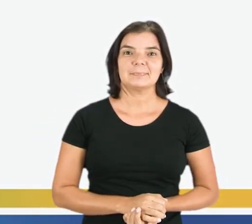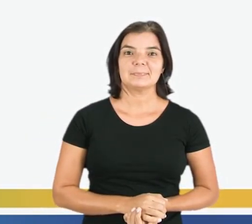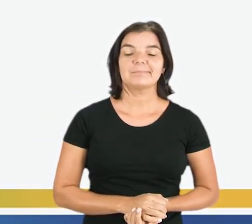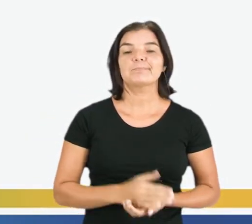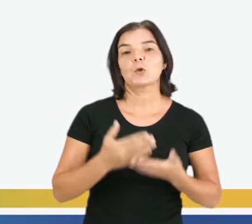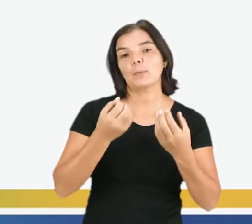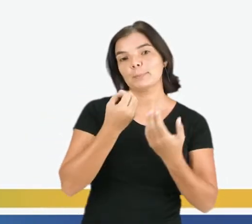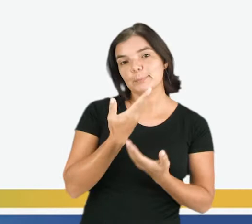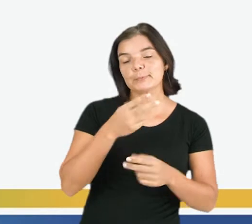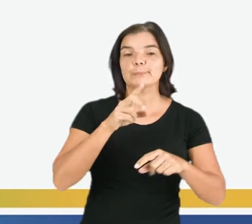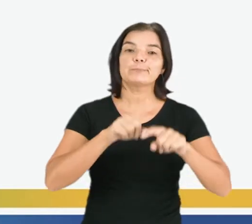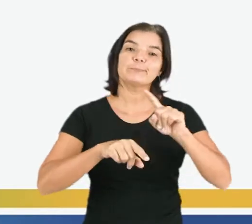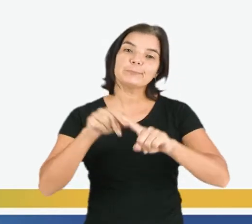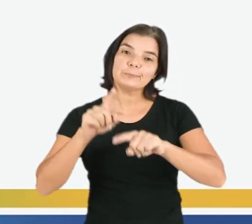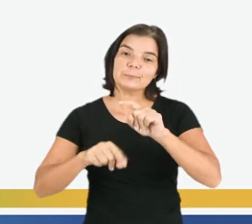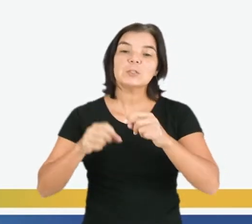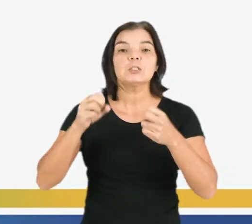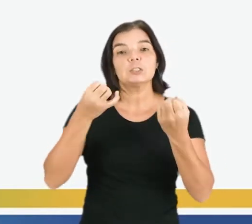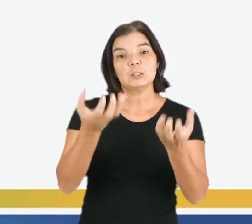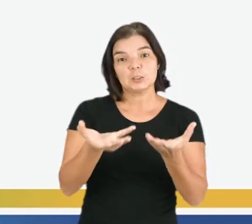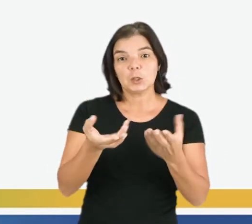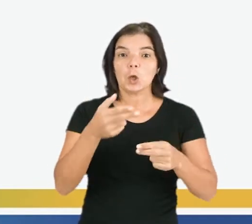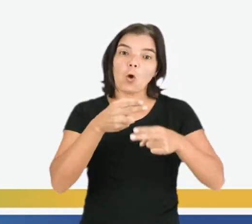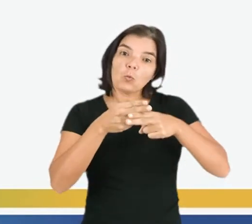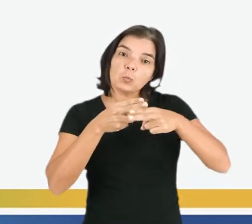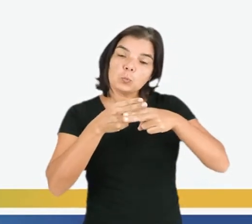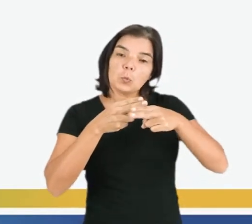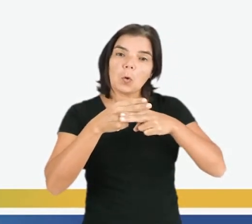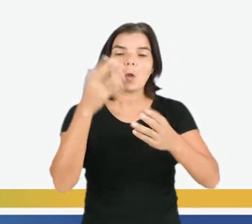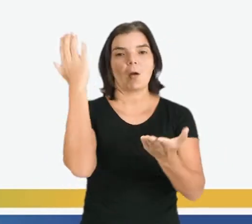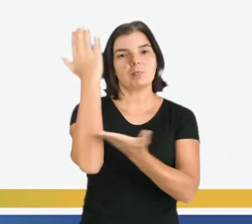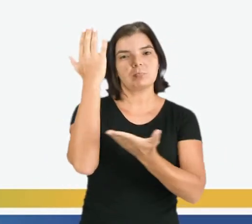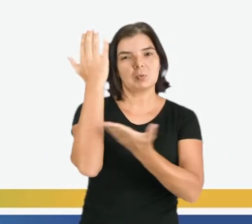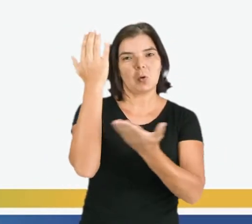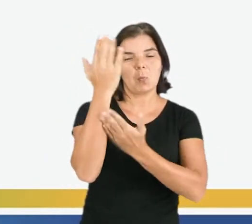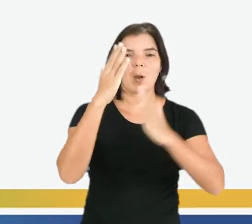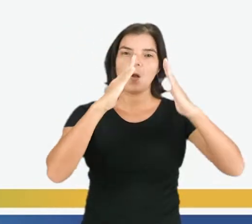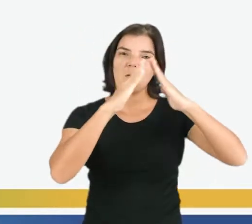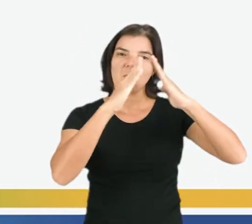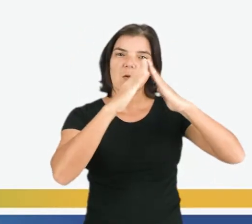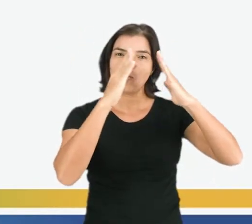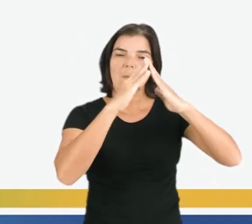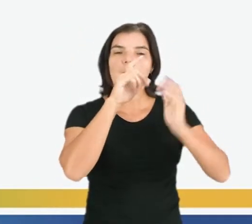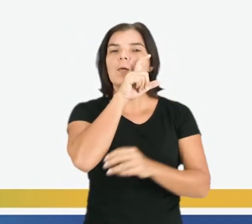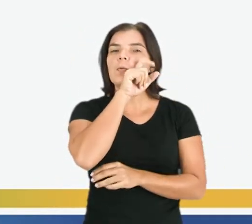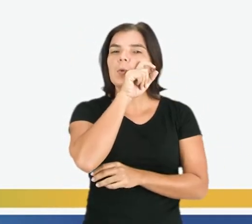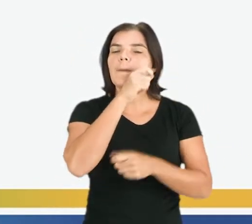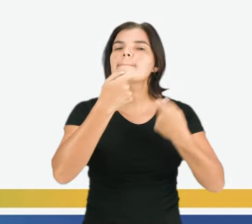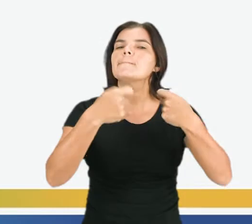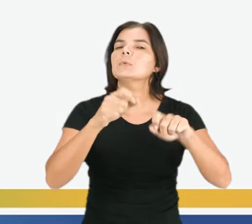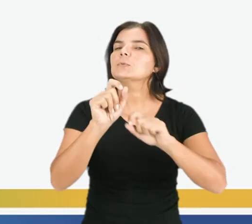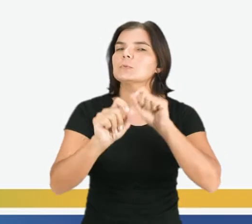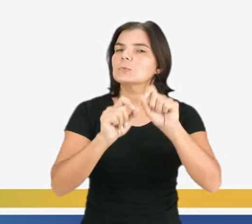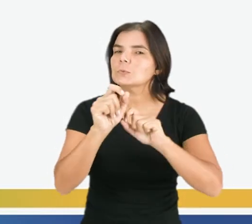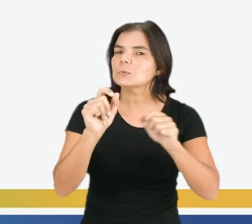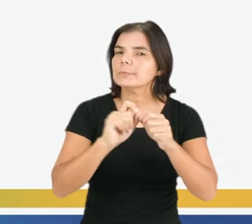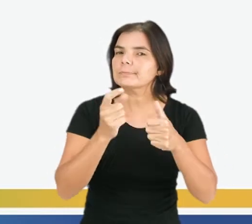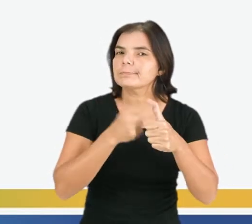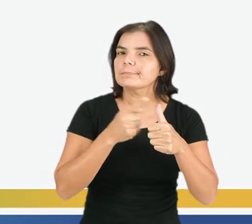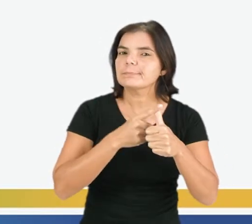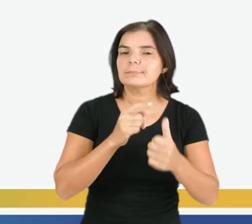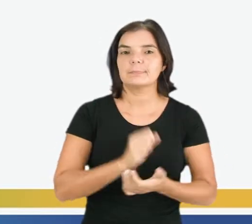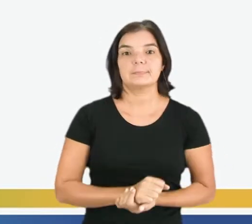Bom, ferramentas, se quisermos cortar um pedaço de madeira para fazer o telhado da casa dos pássaros, o que nós precisamos fazer